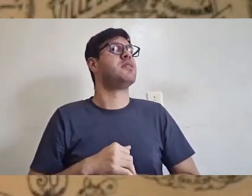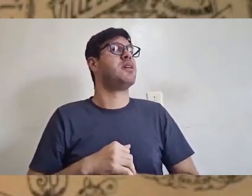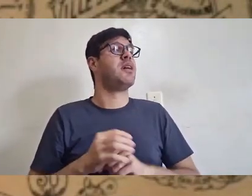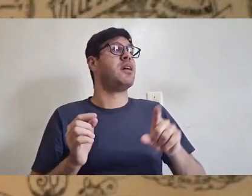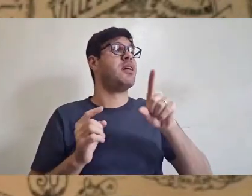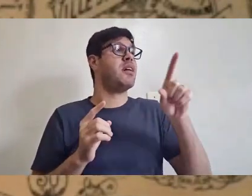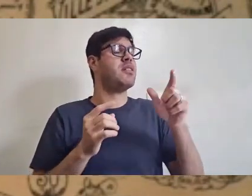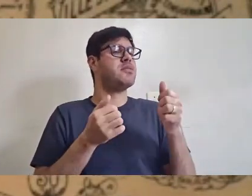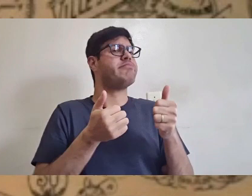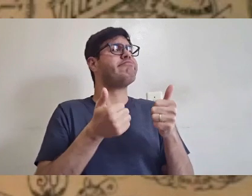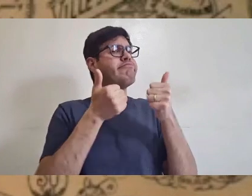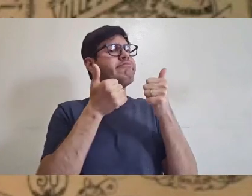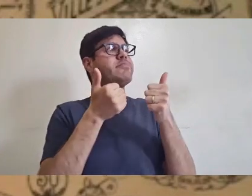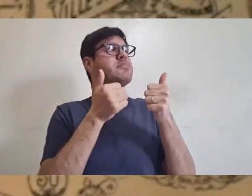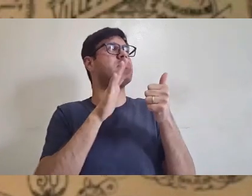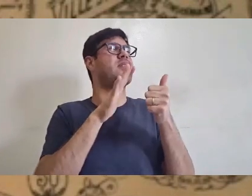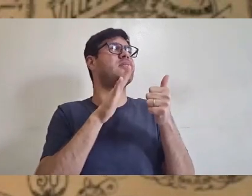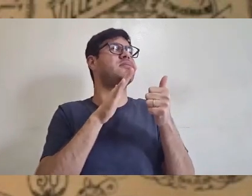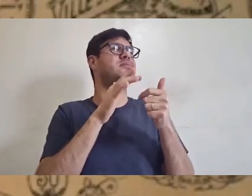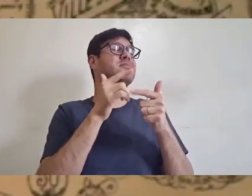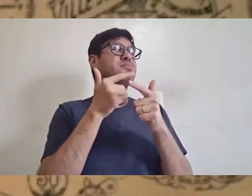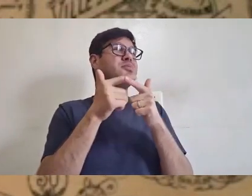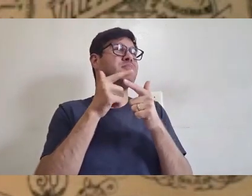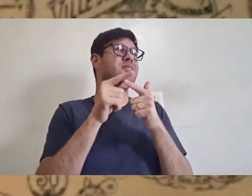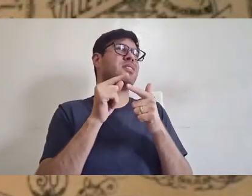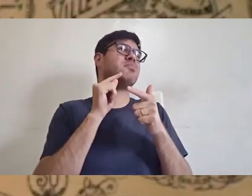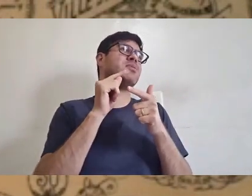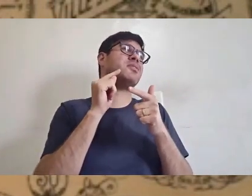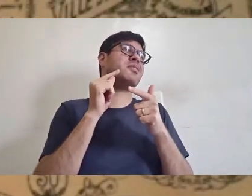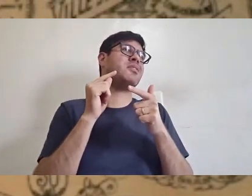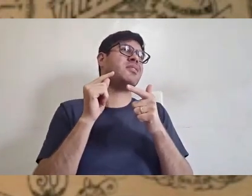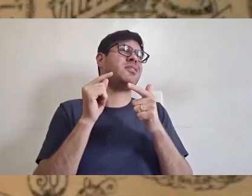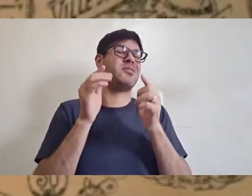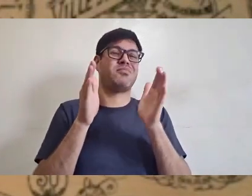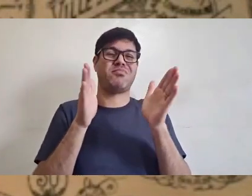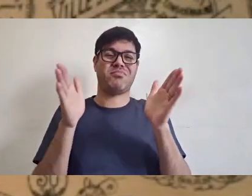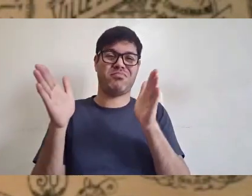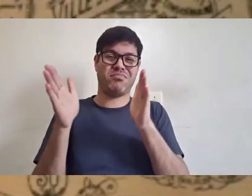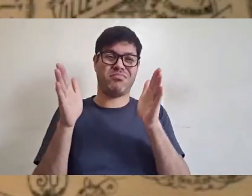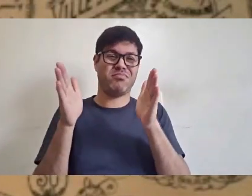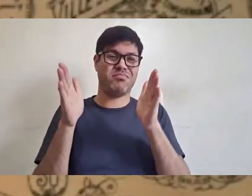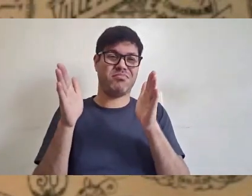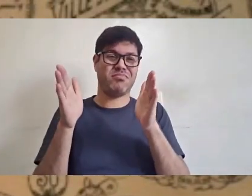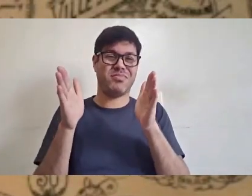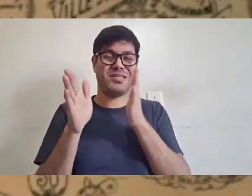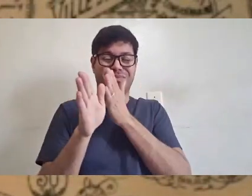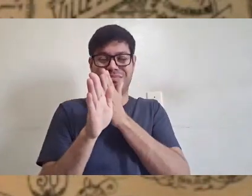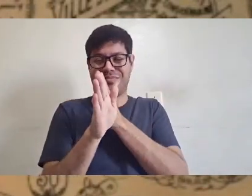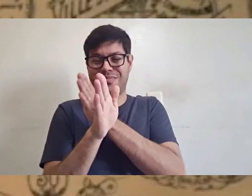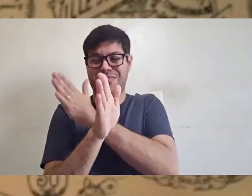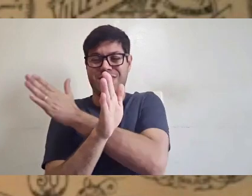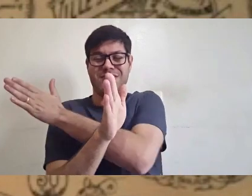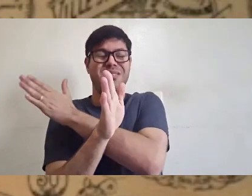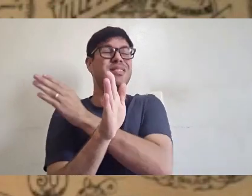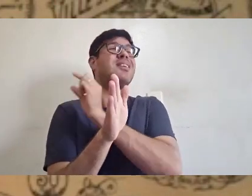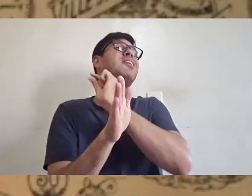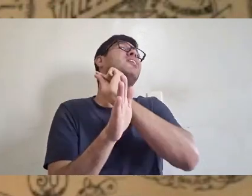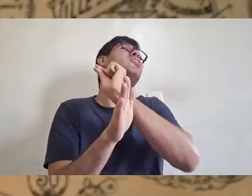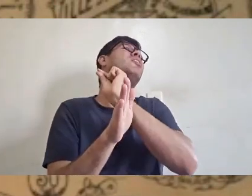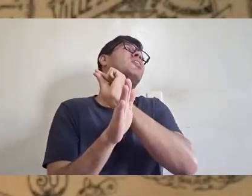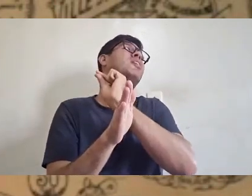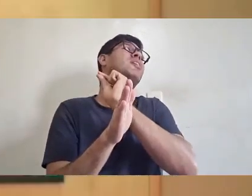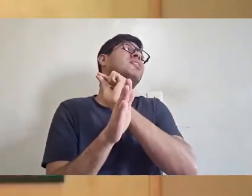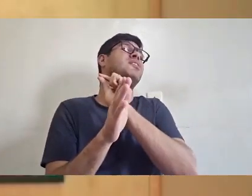caminho. O problema do futebol de uns anos para cá, Gil, é que ele encareceu muito, né? Como tudo na